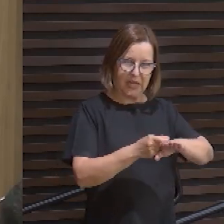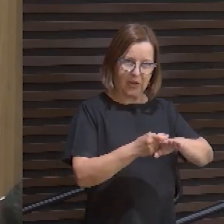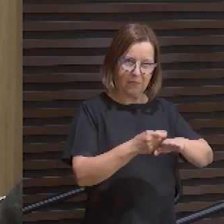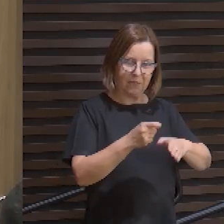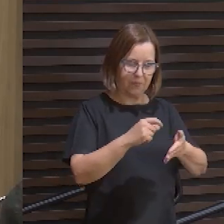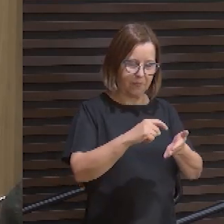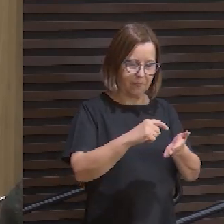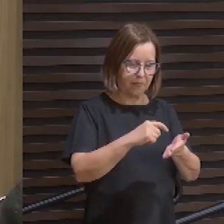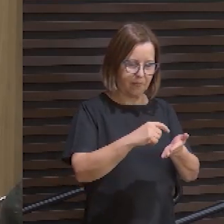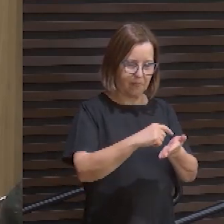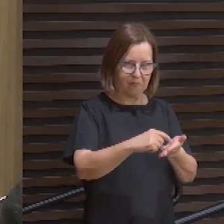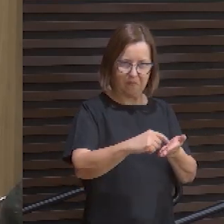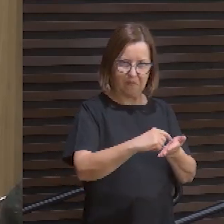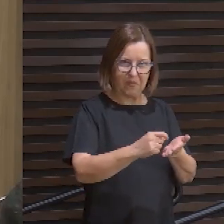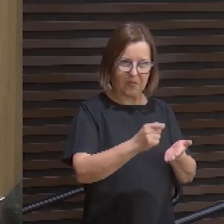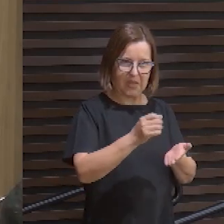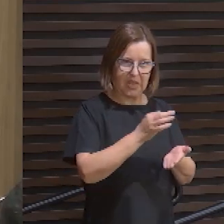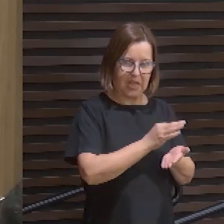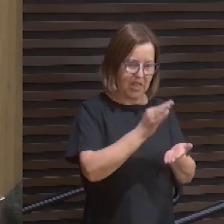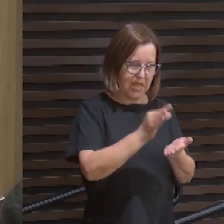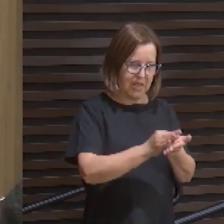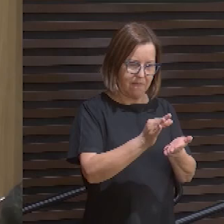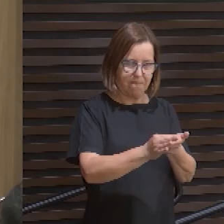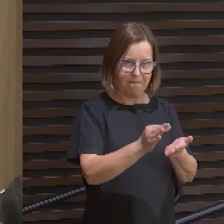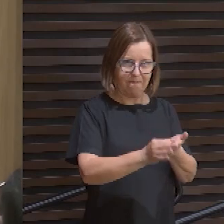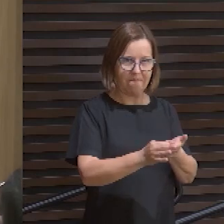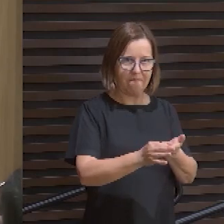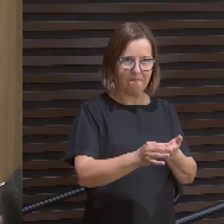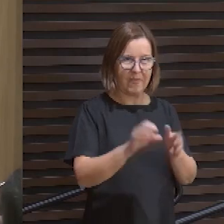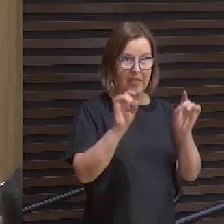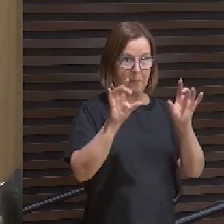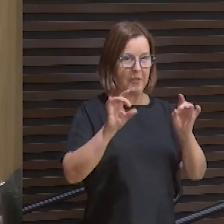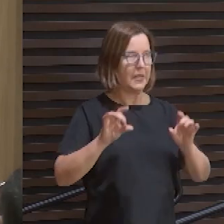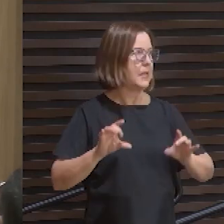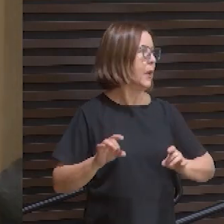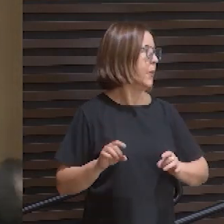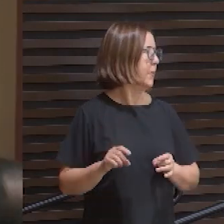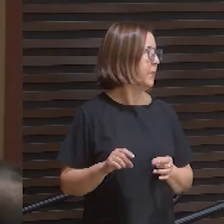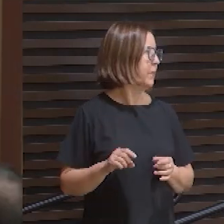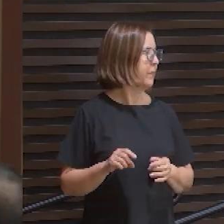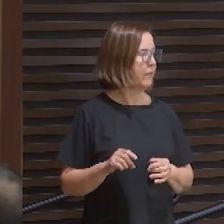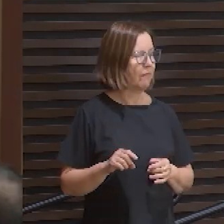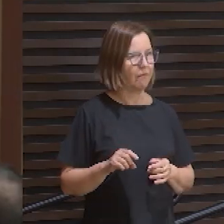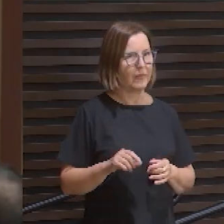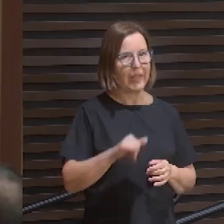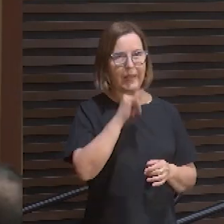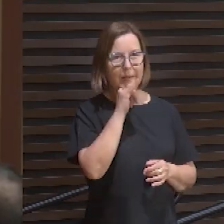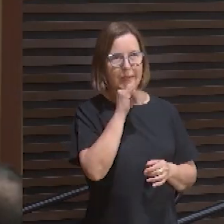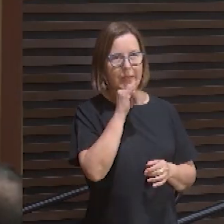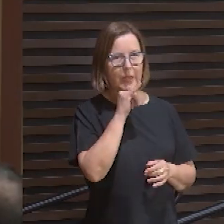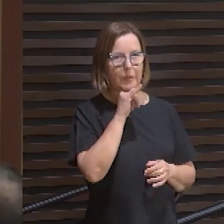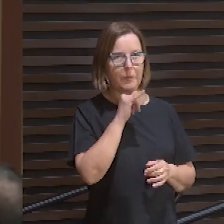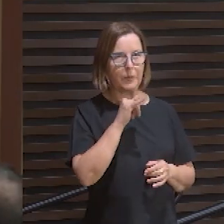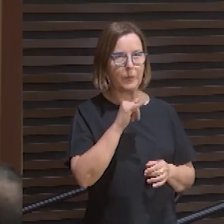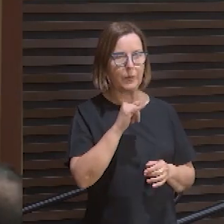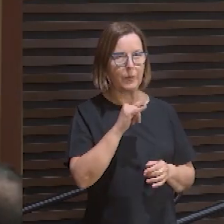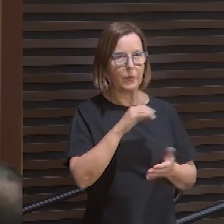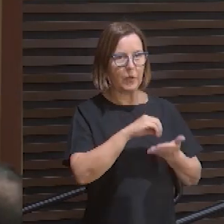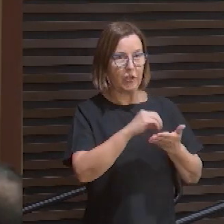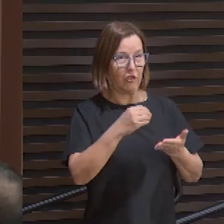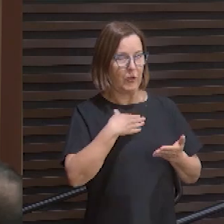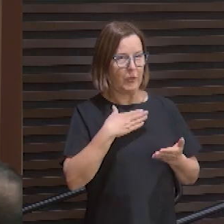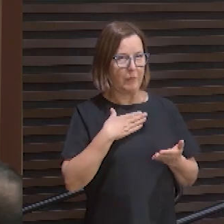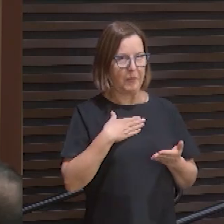especial. E aqui, vamos dizer que tirou de mim, eles começaram a